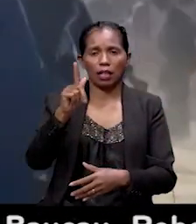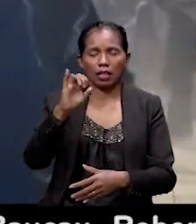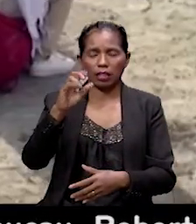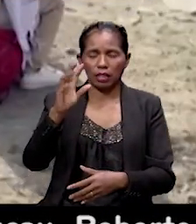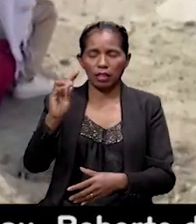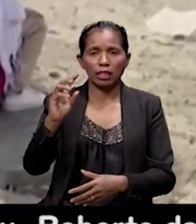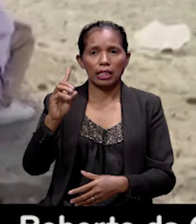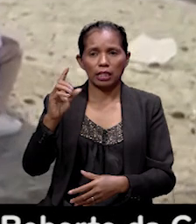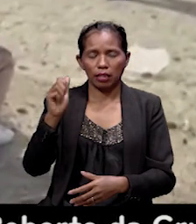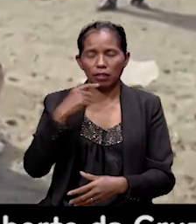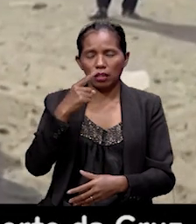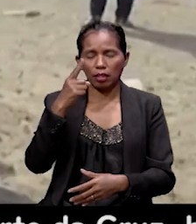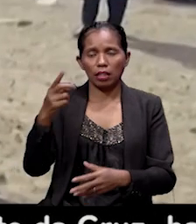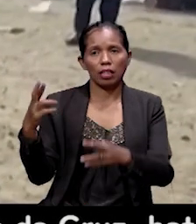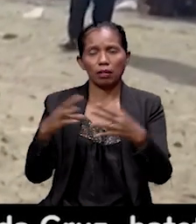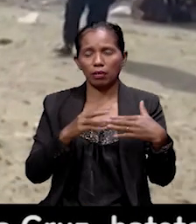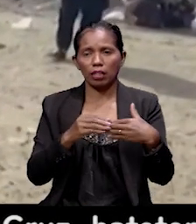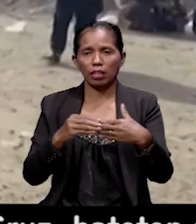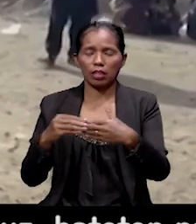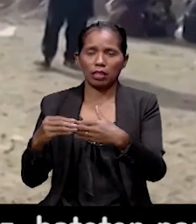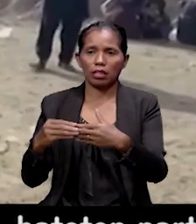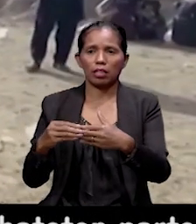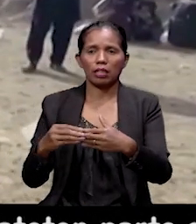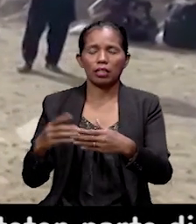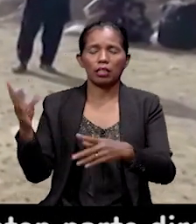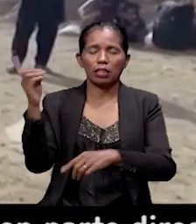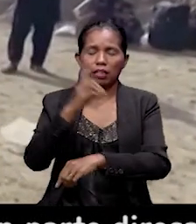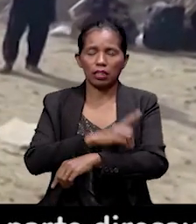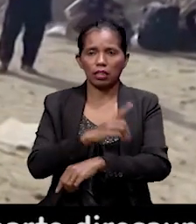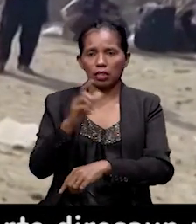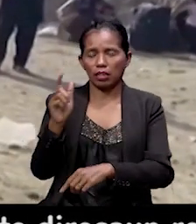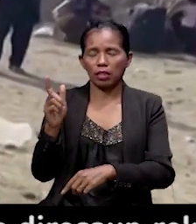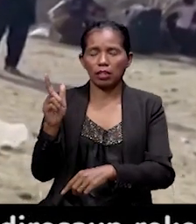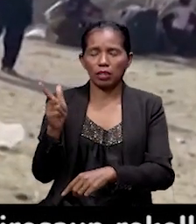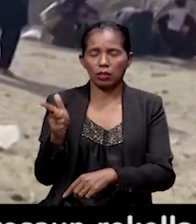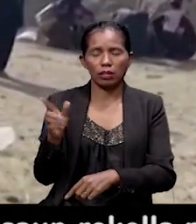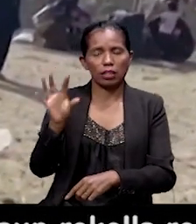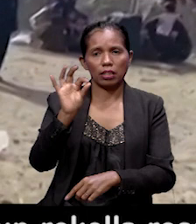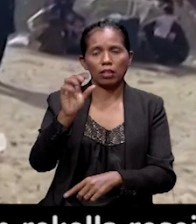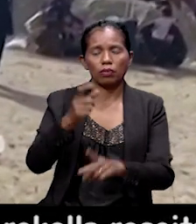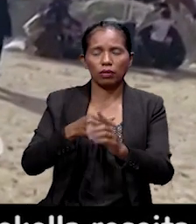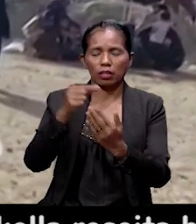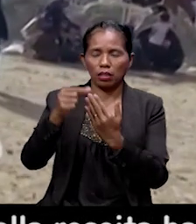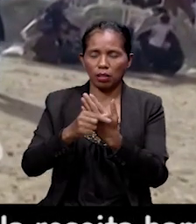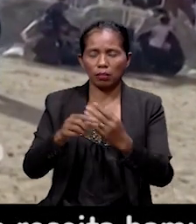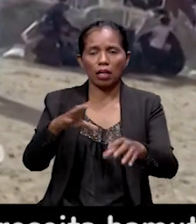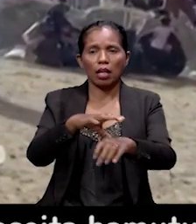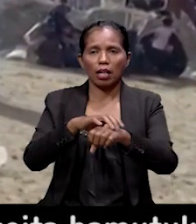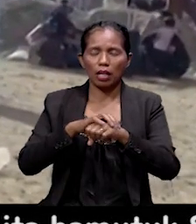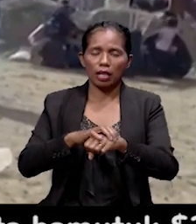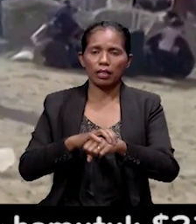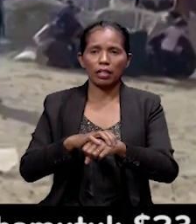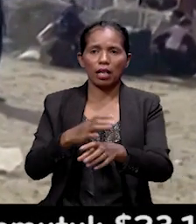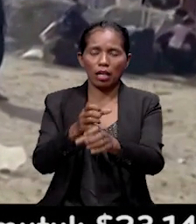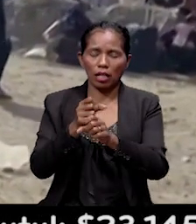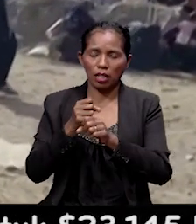responsável principal Rússia ataque terrorista e a loro sanurresen Ida fulan setembro. Ação hada o poder e a capital ne causa